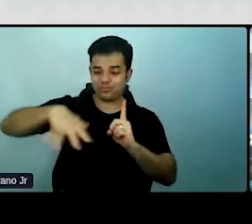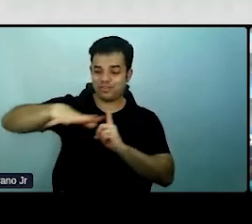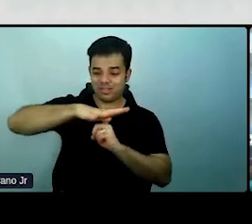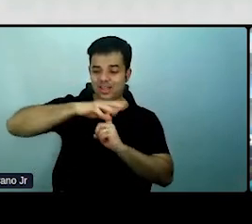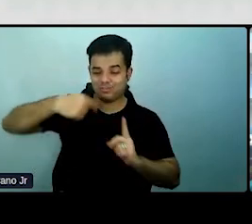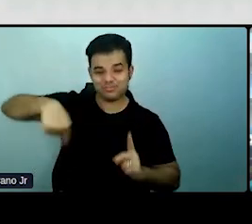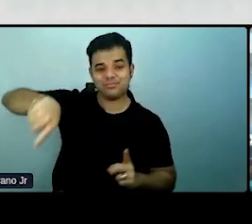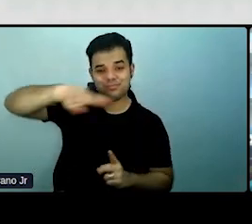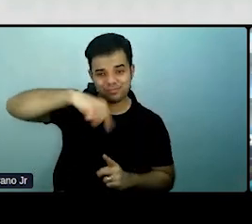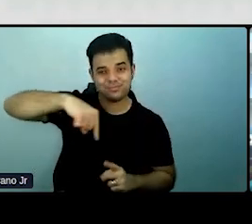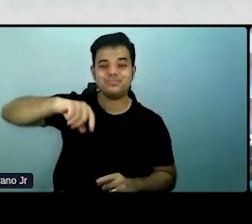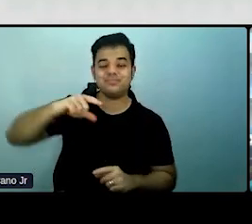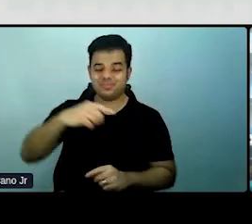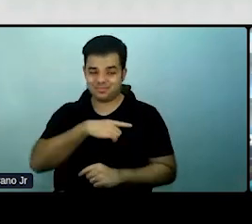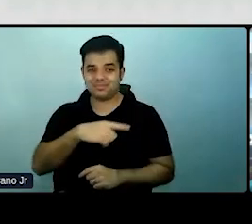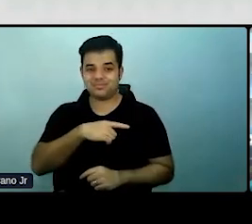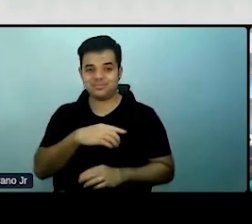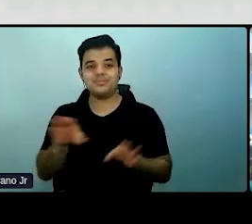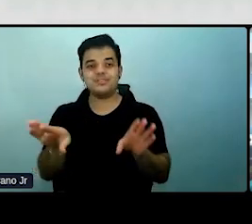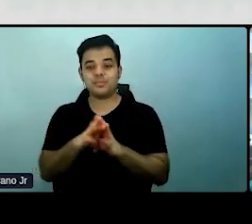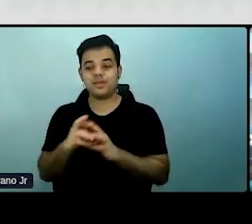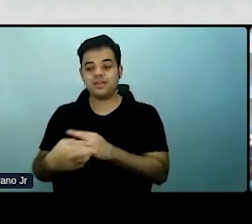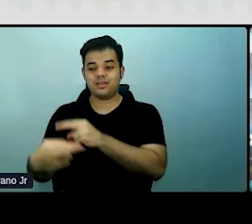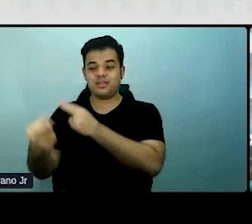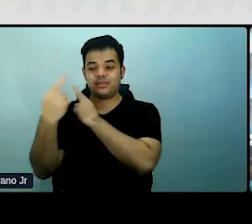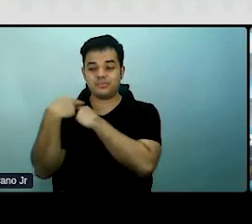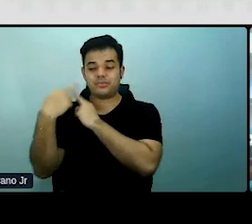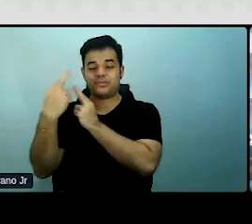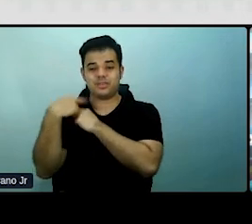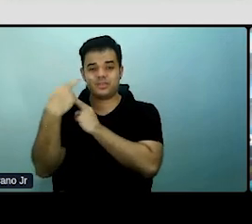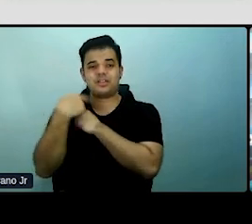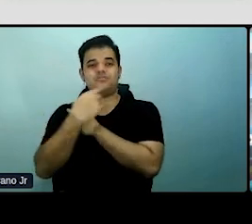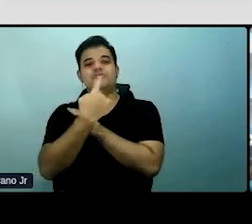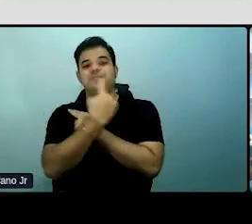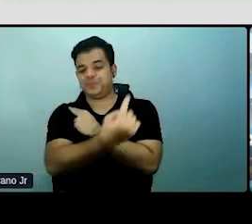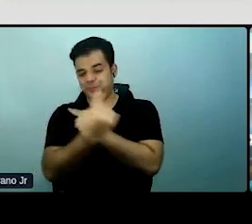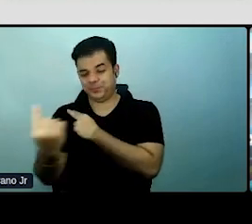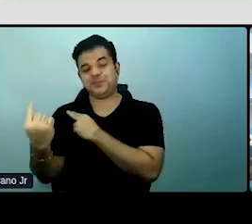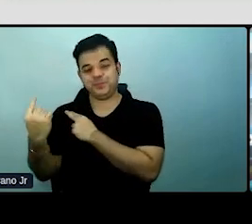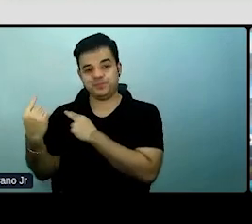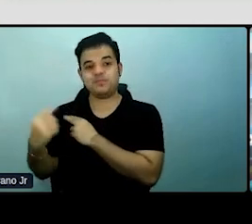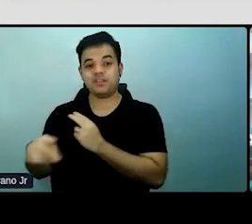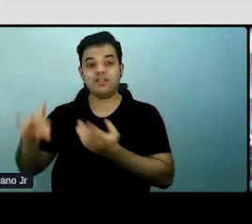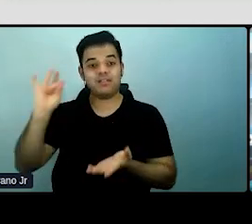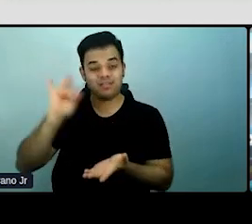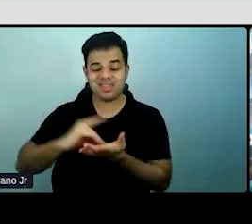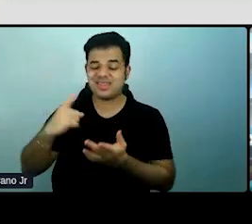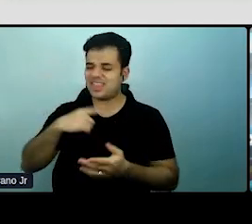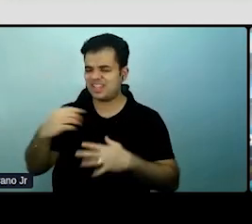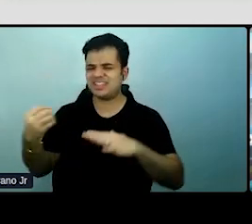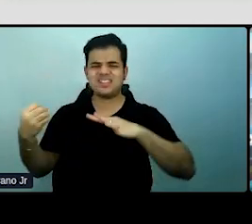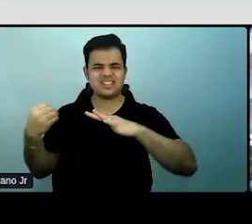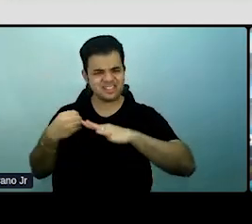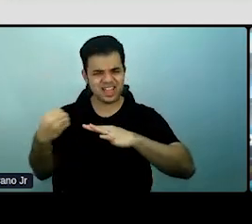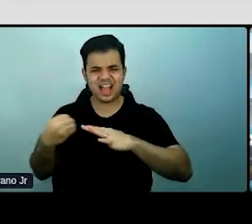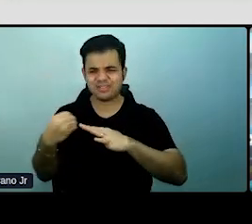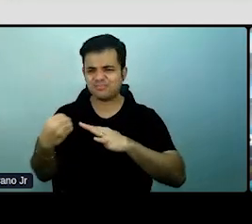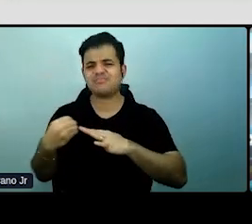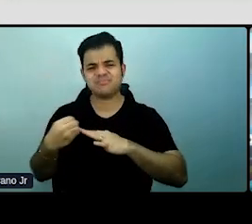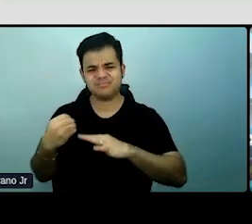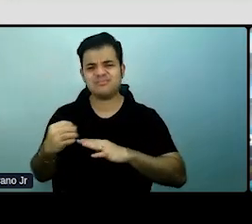e por isso que é a questão da responsabilidade coletiva, que tem fatos, a gente tem dados, tem